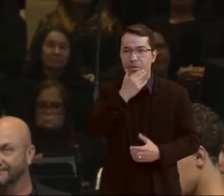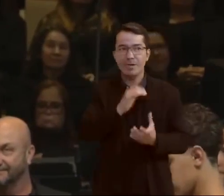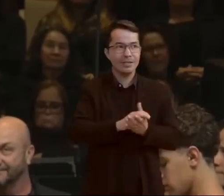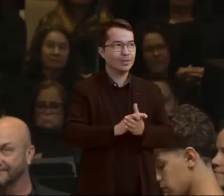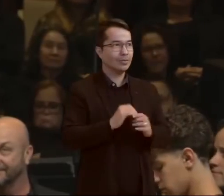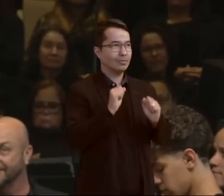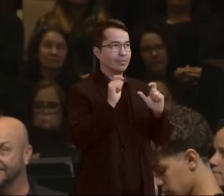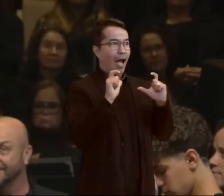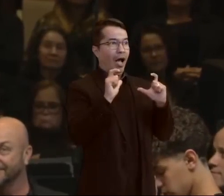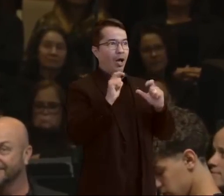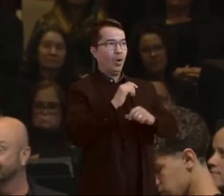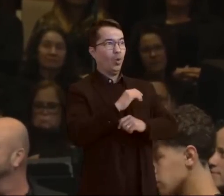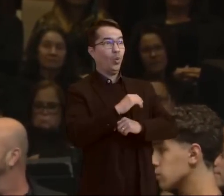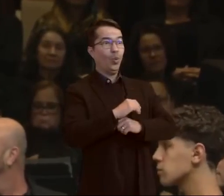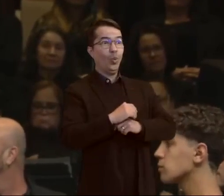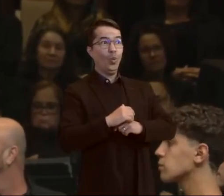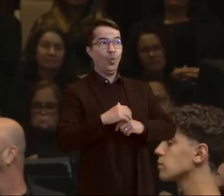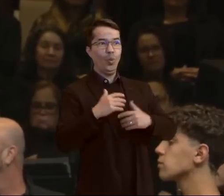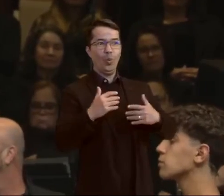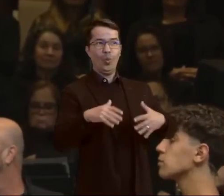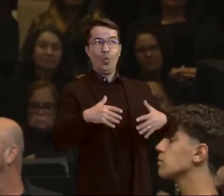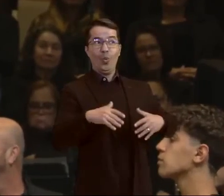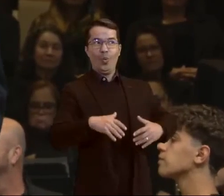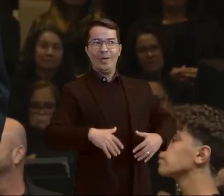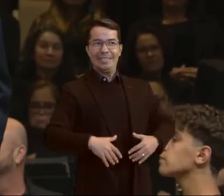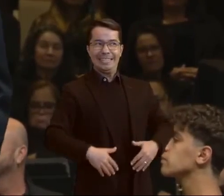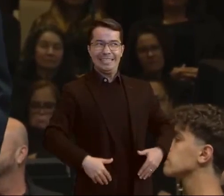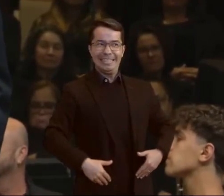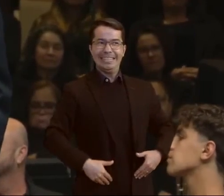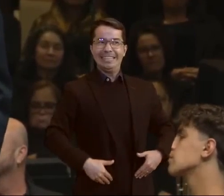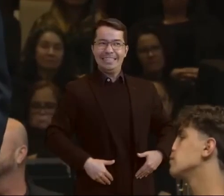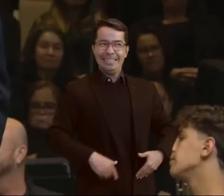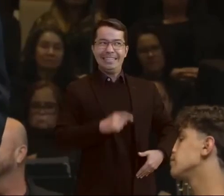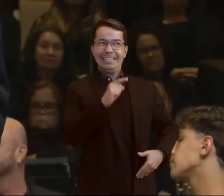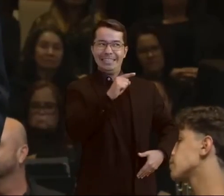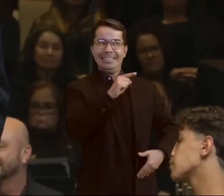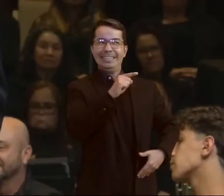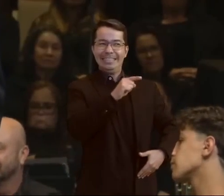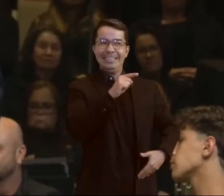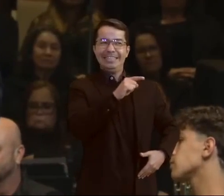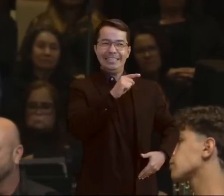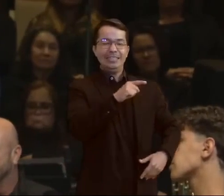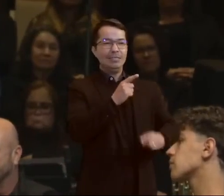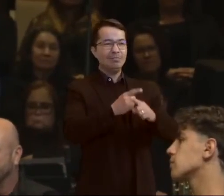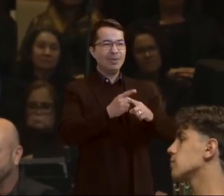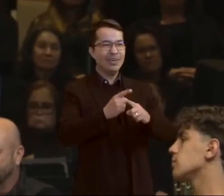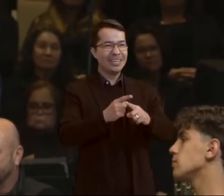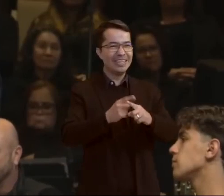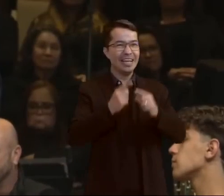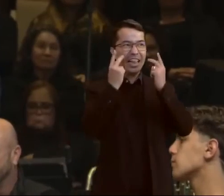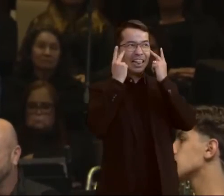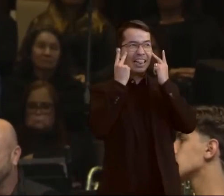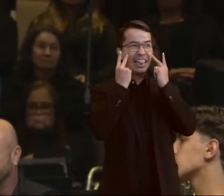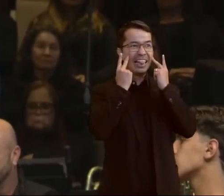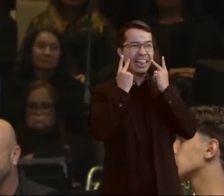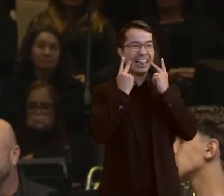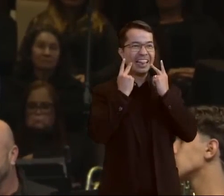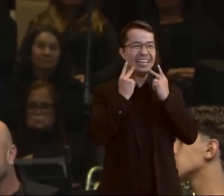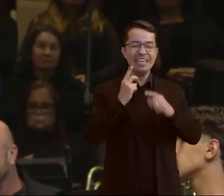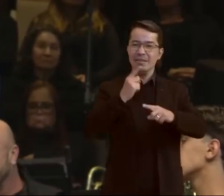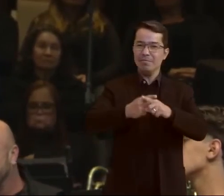olho assim. Falei: a Bíblia diz que a senhora ganha o seu marido sem palavra, com a sua vida, com a transformação do seu jeito de